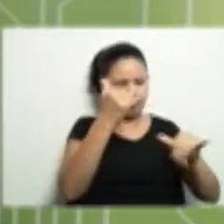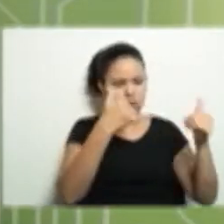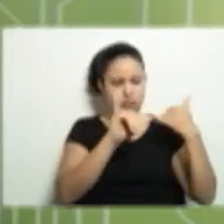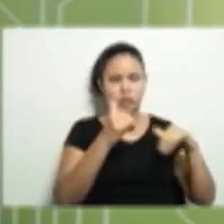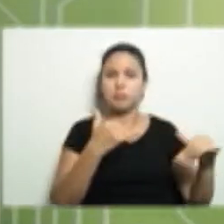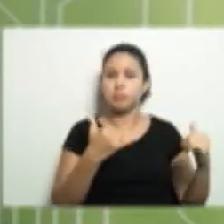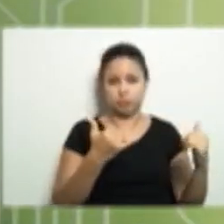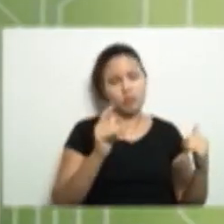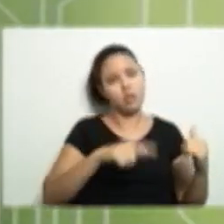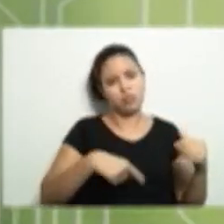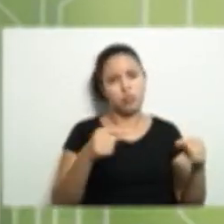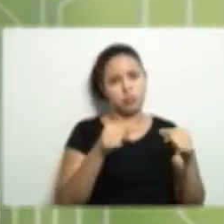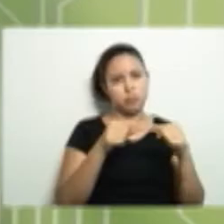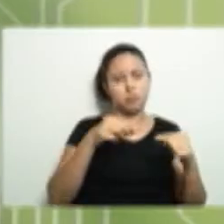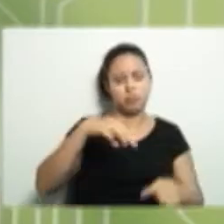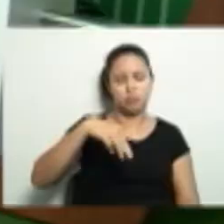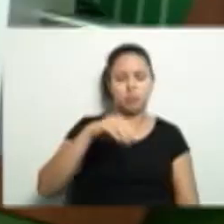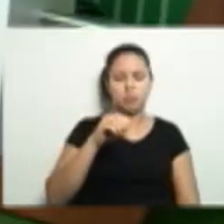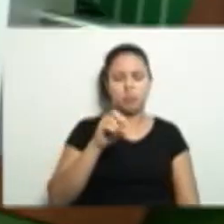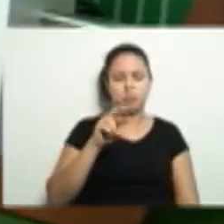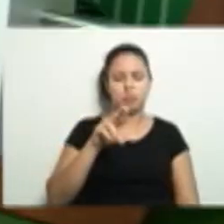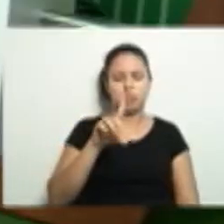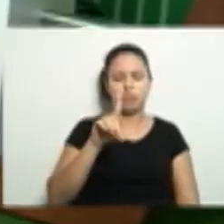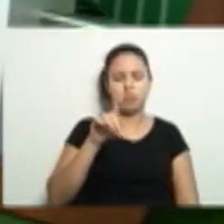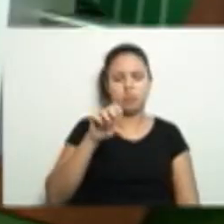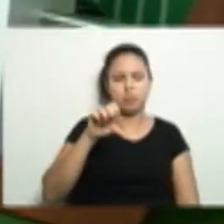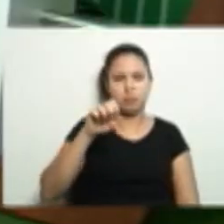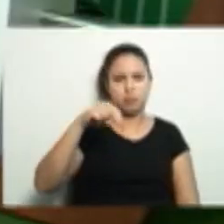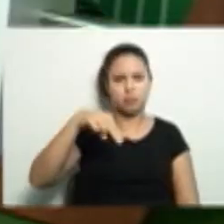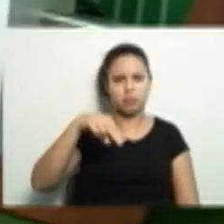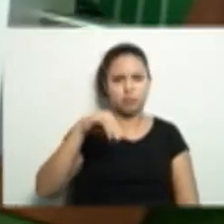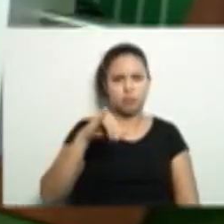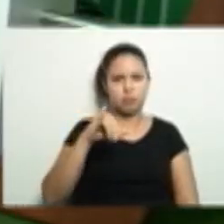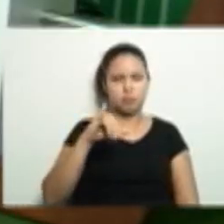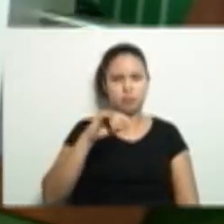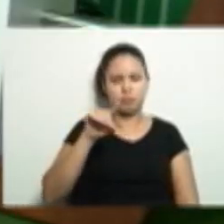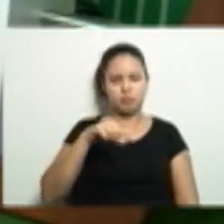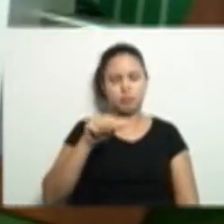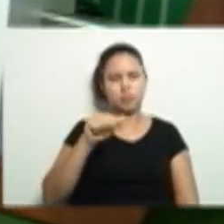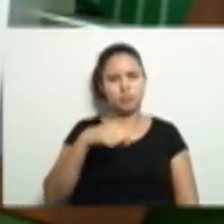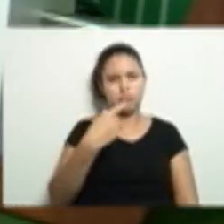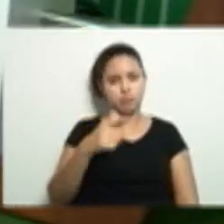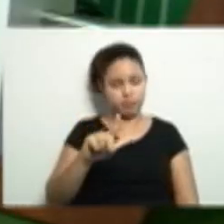modernização. O pessoal está ativo aí no chat, professor? Sim, sim.